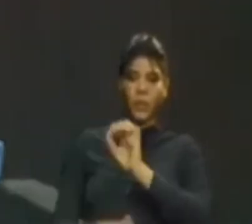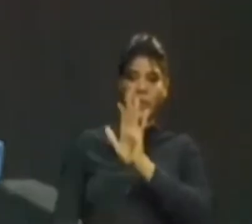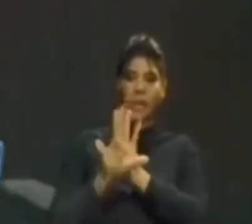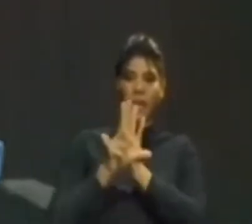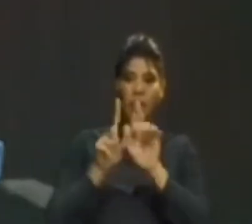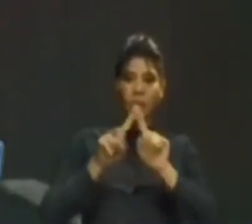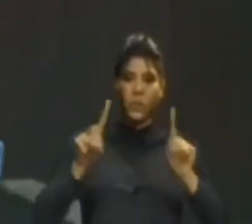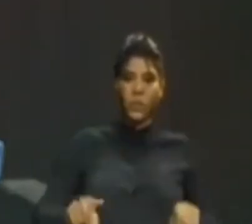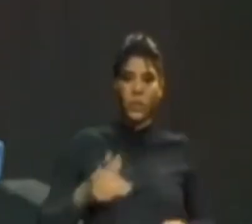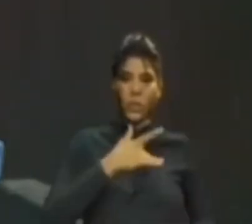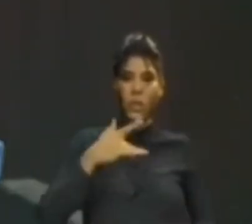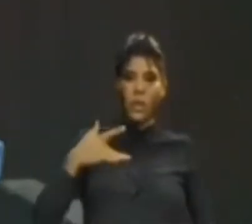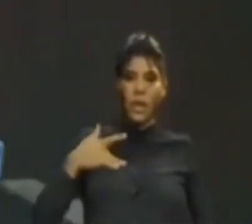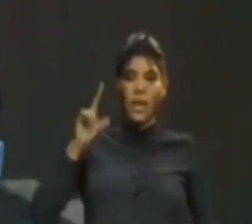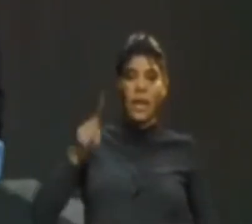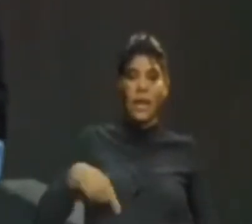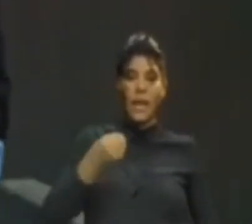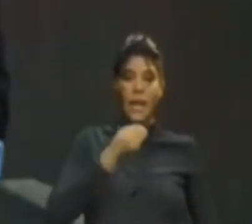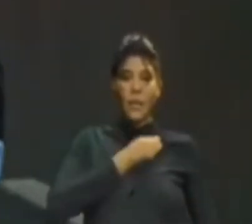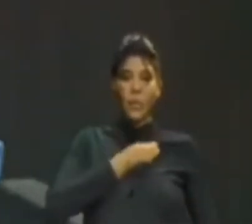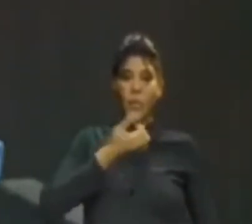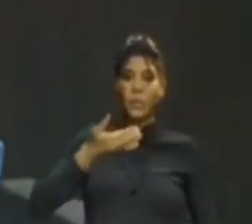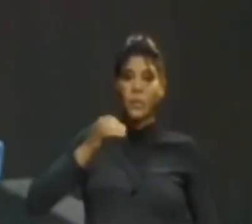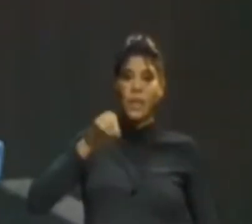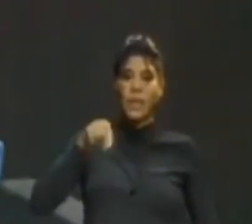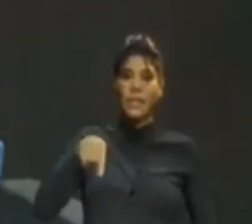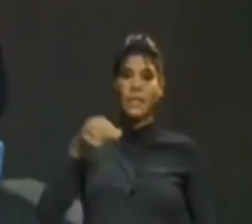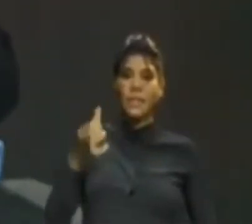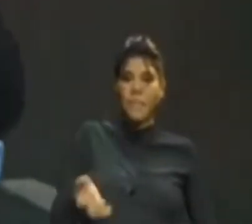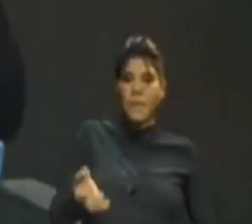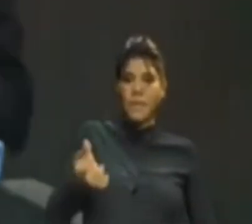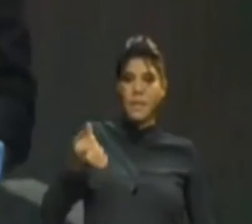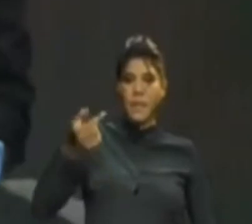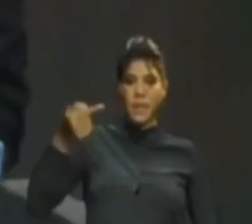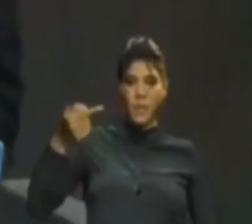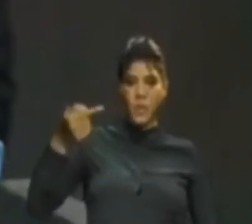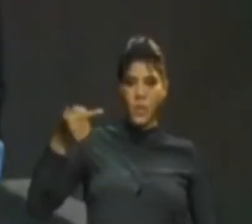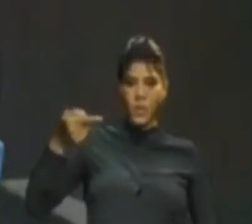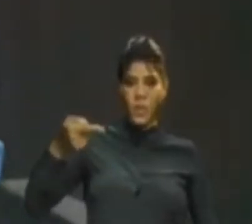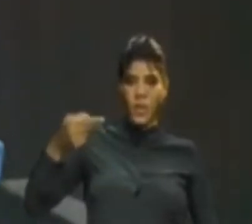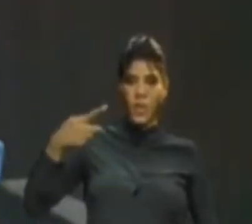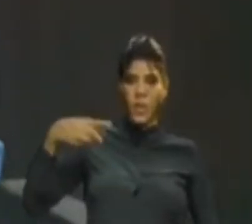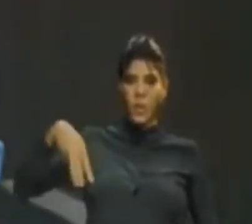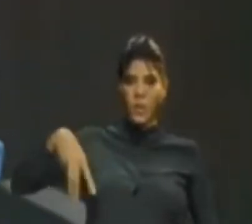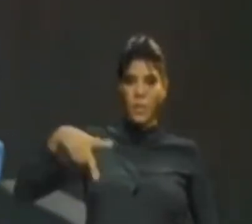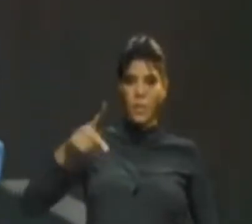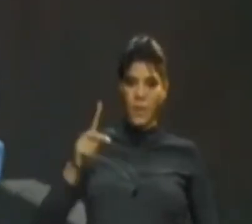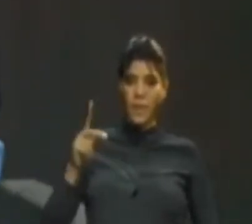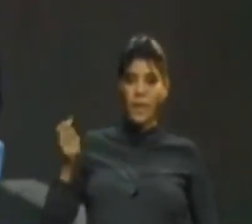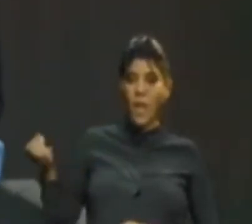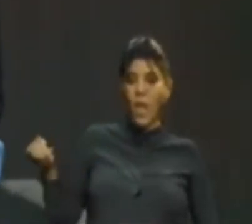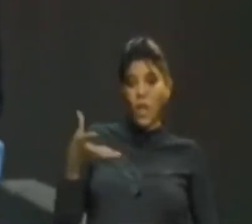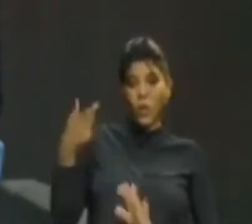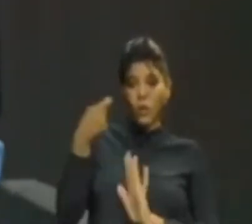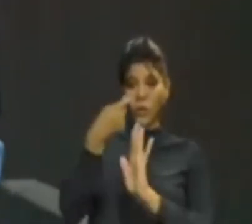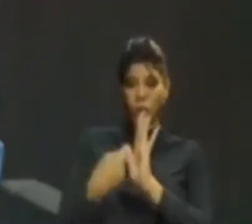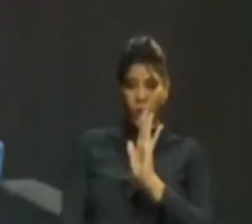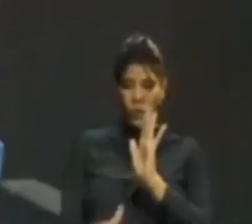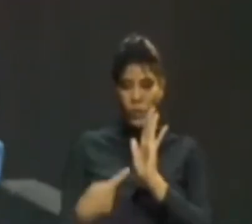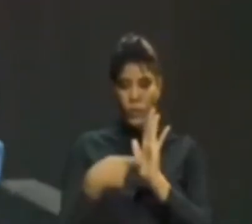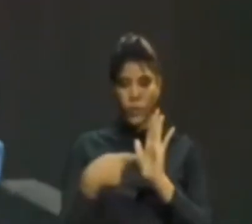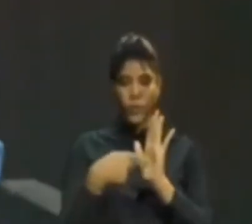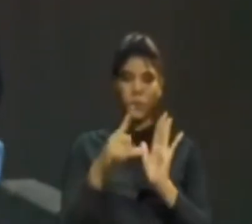a medida provisória 1067 que ela dá uma nova redação e que ela para prever de